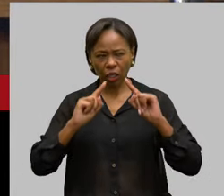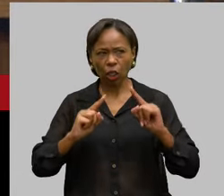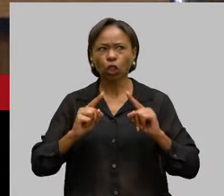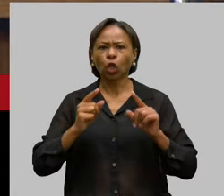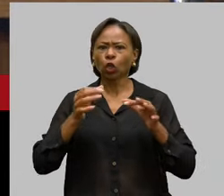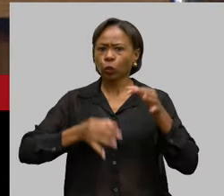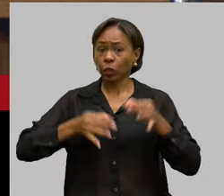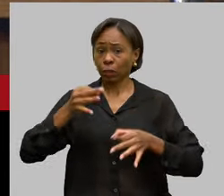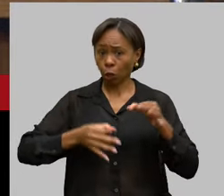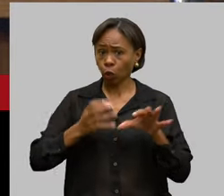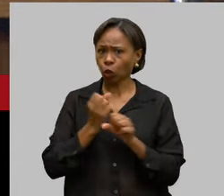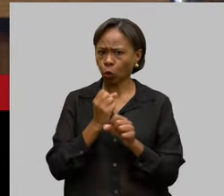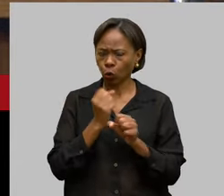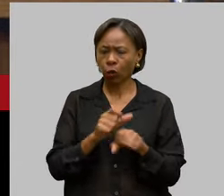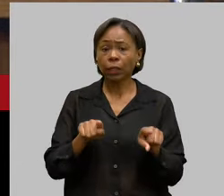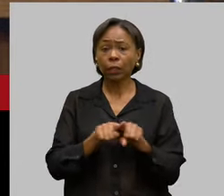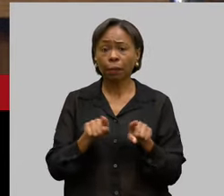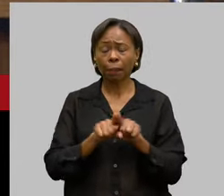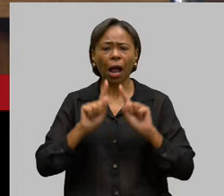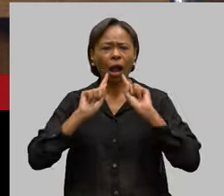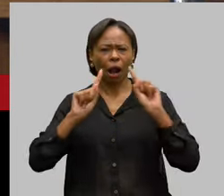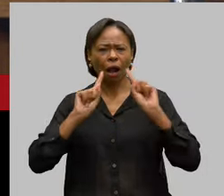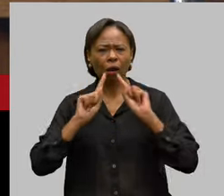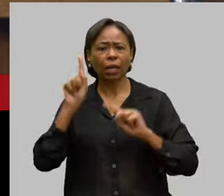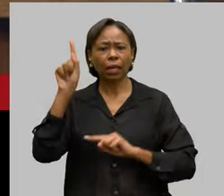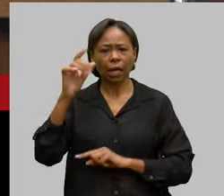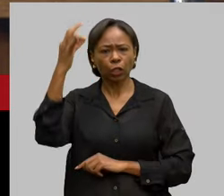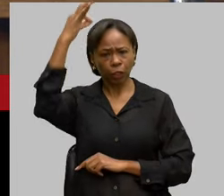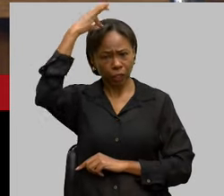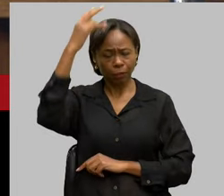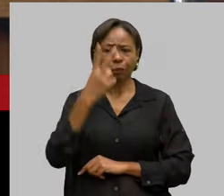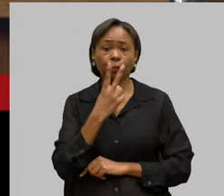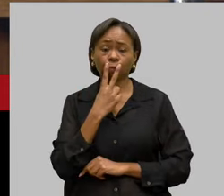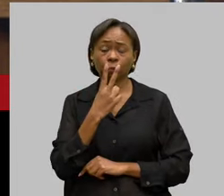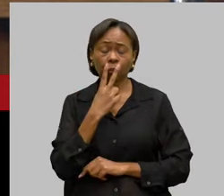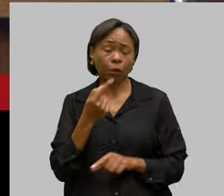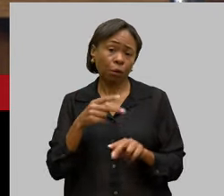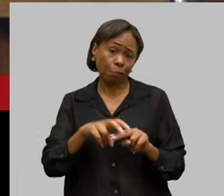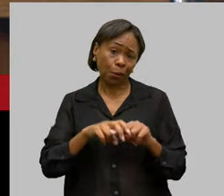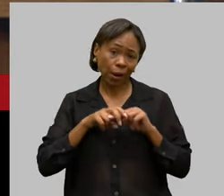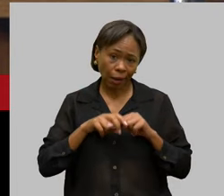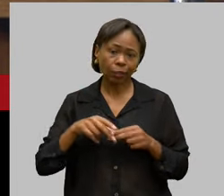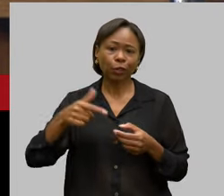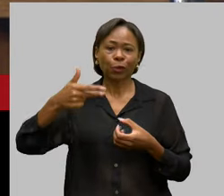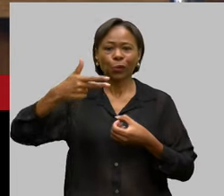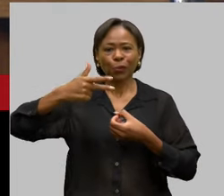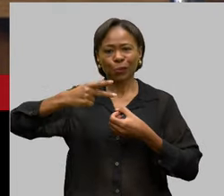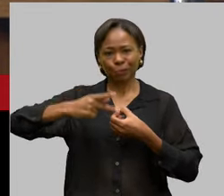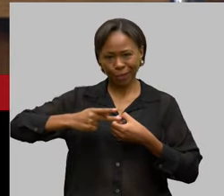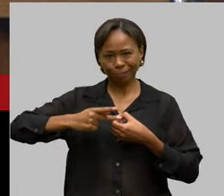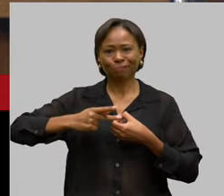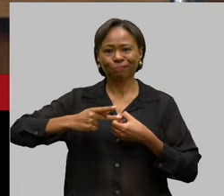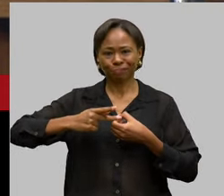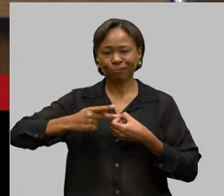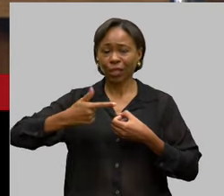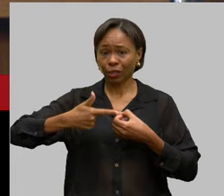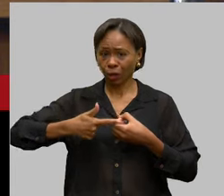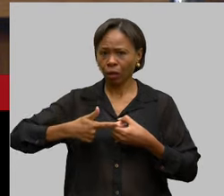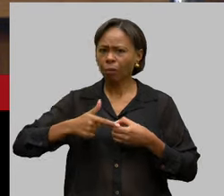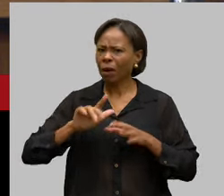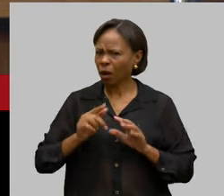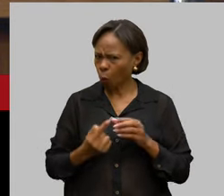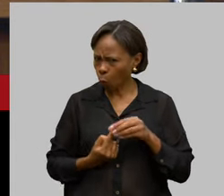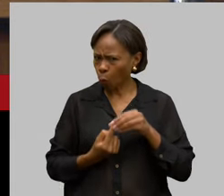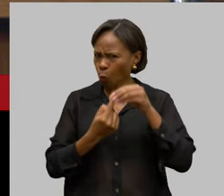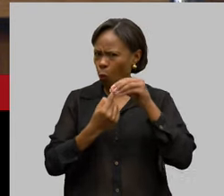já manifestações no Espírito Santo muito por conta do petróleo mas não é o único mineral nós temos